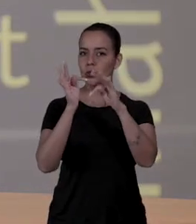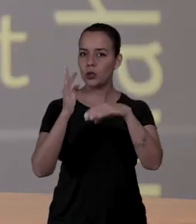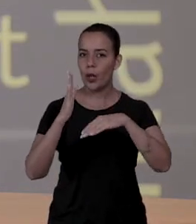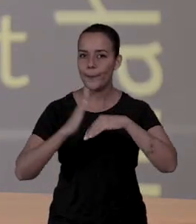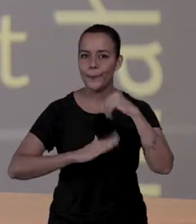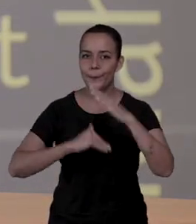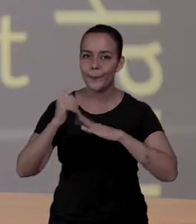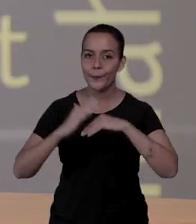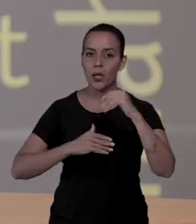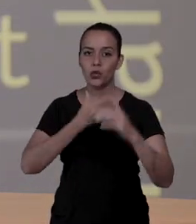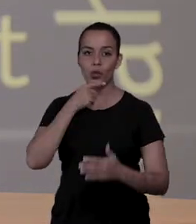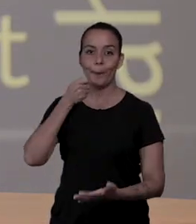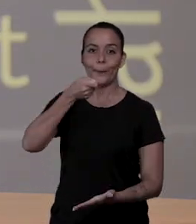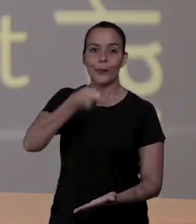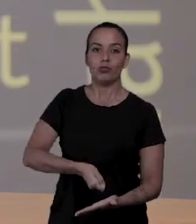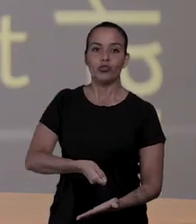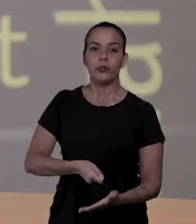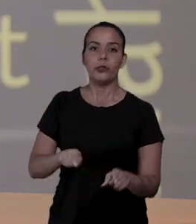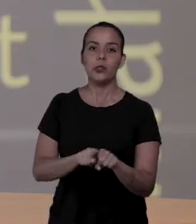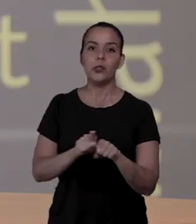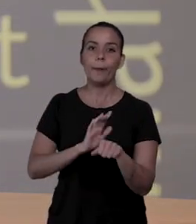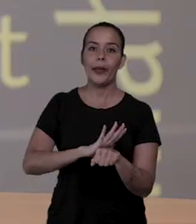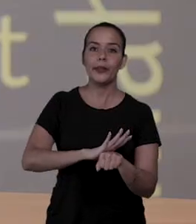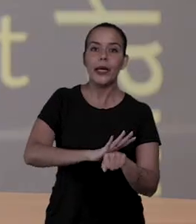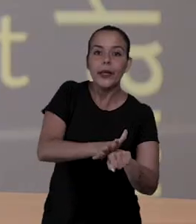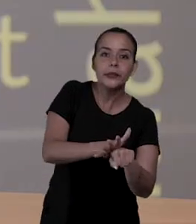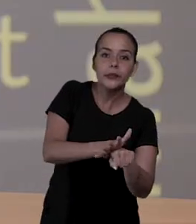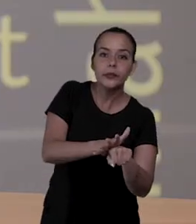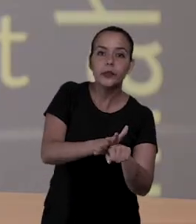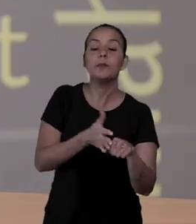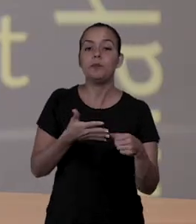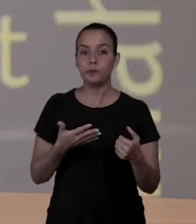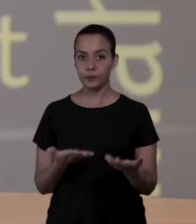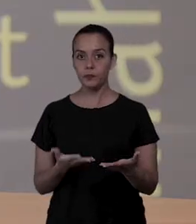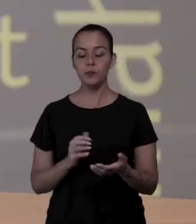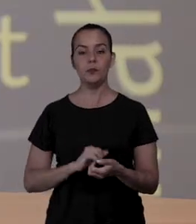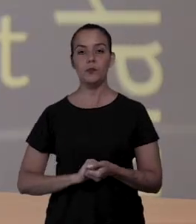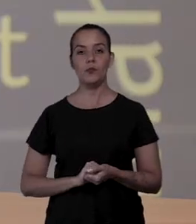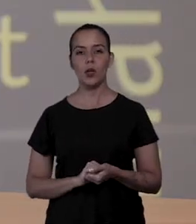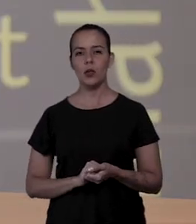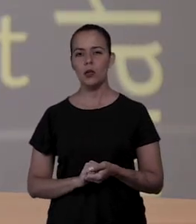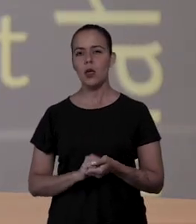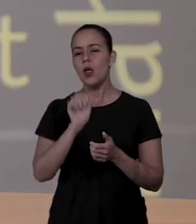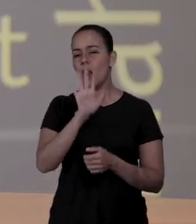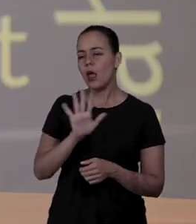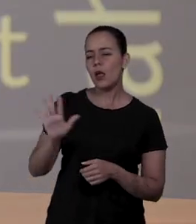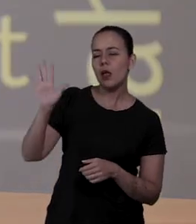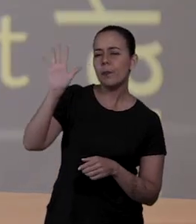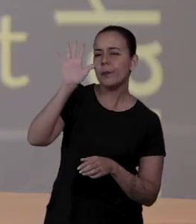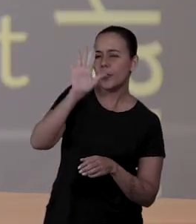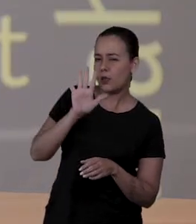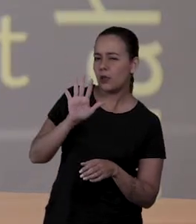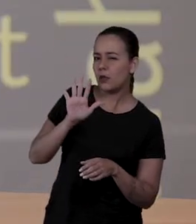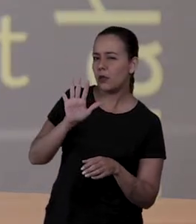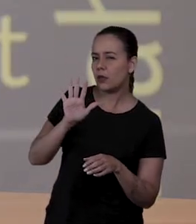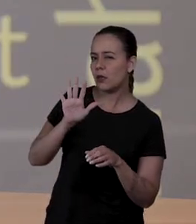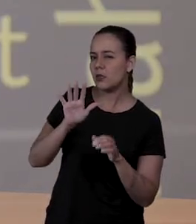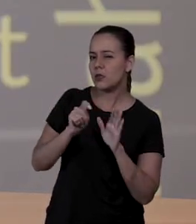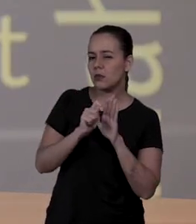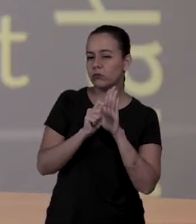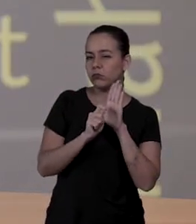nesse Bianca livro, Santana. ele mostra como os algoritmos têm sido continuidades tecnológicas de